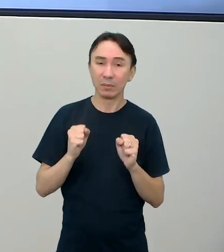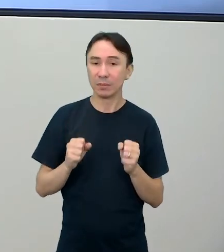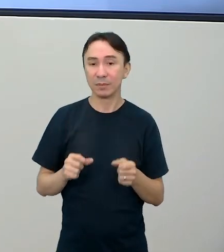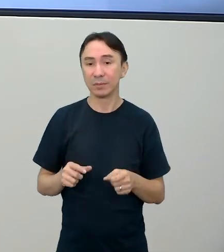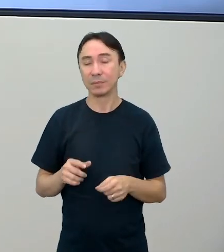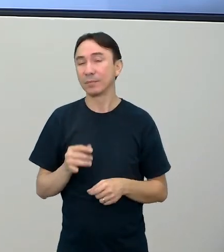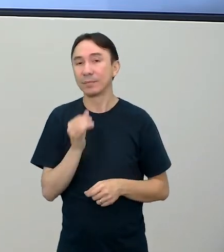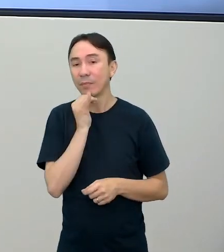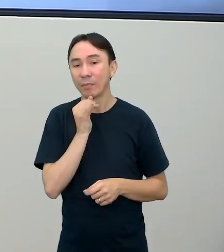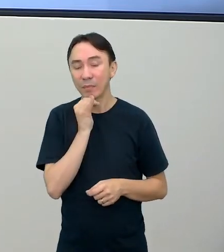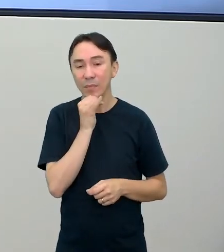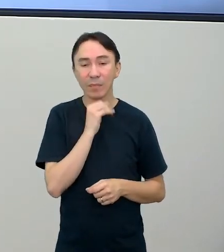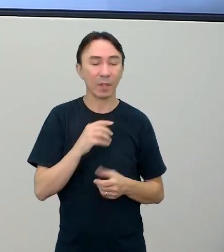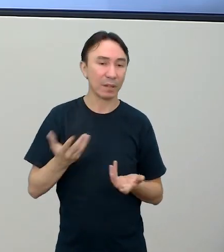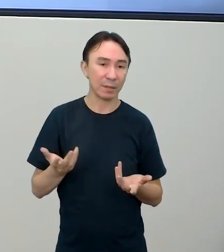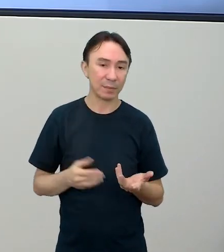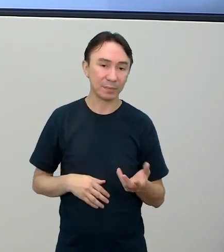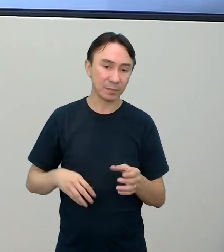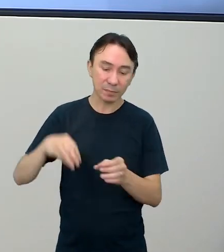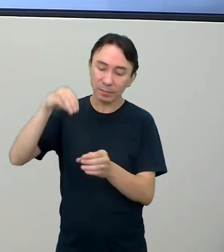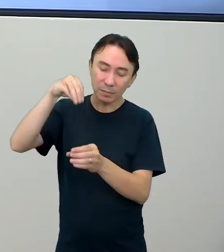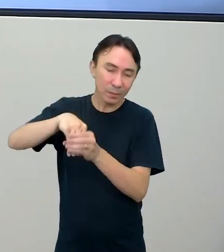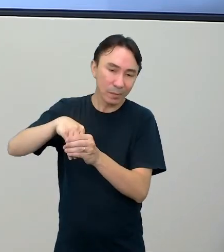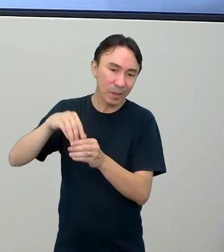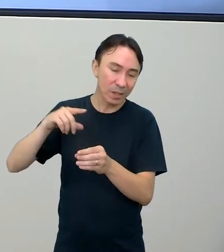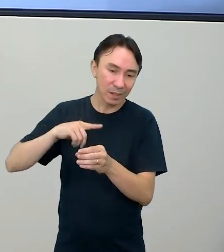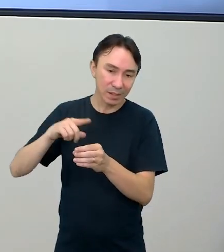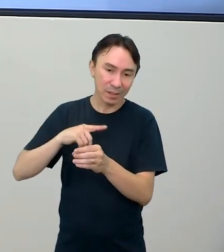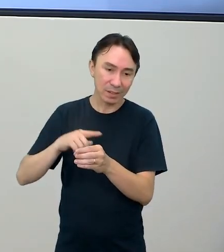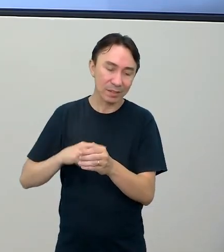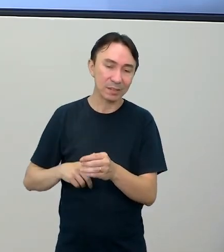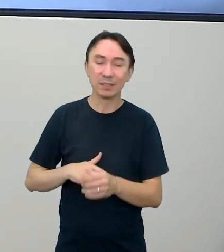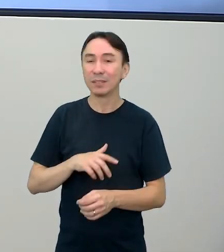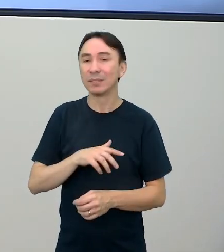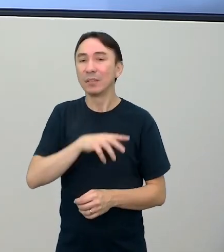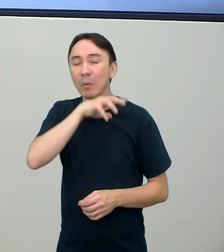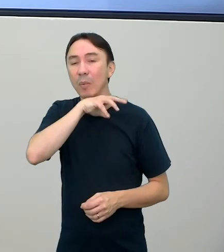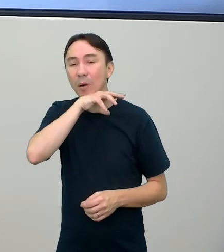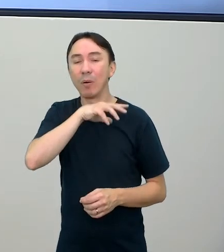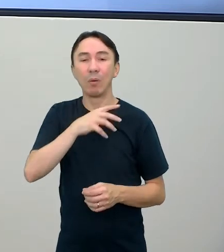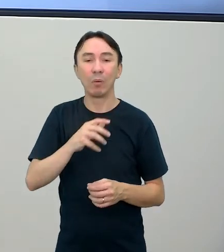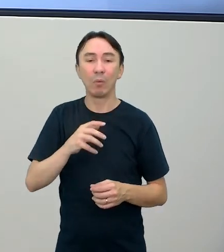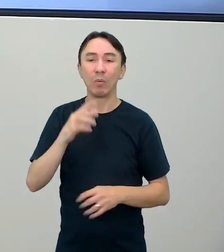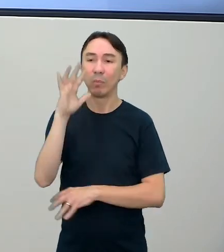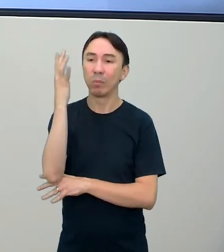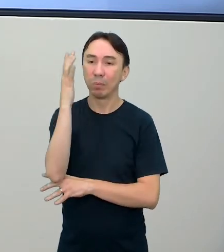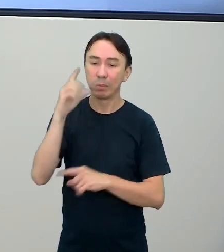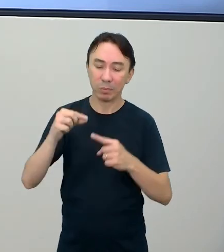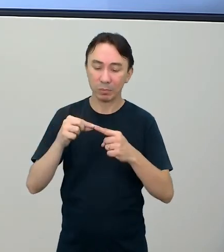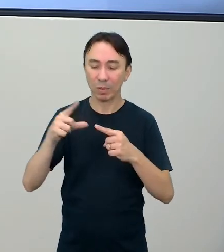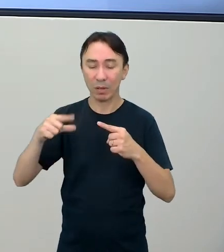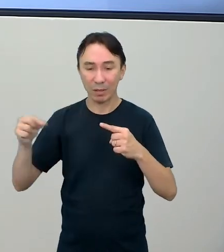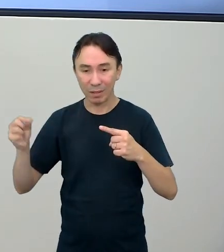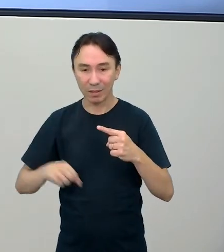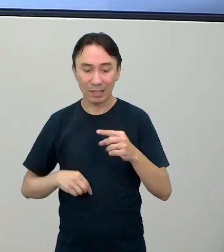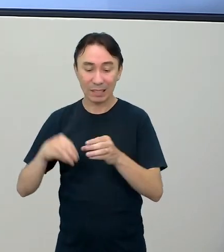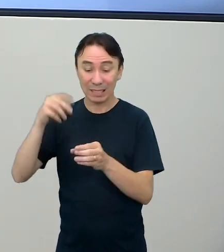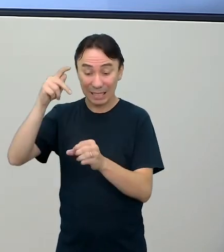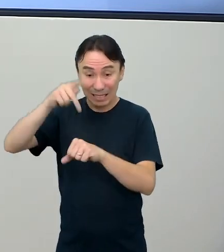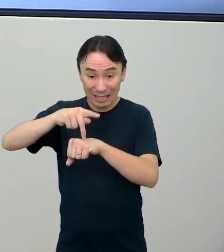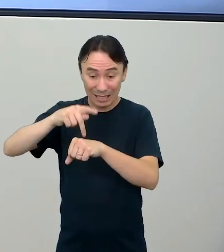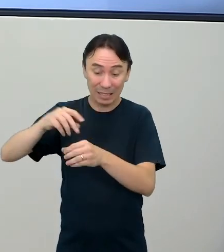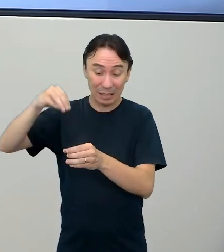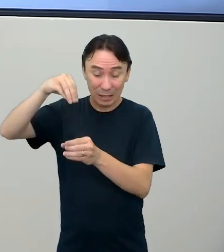a decomposição, né, de matéria orgânica que possa vir sobre essa rocha, você também tem a ação